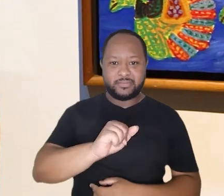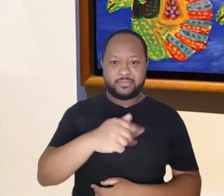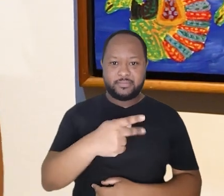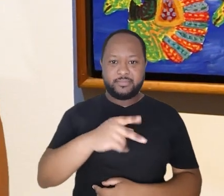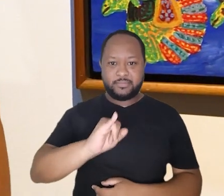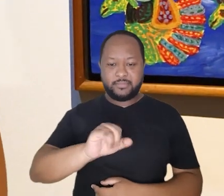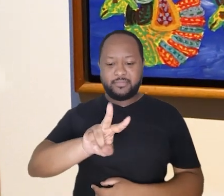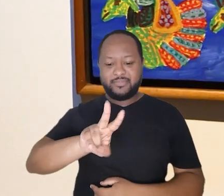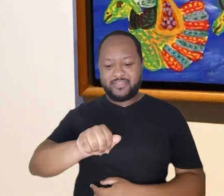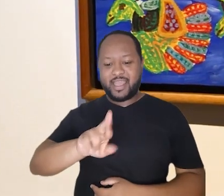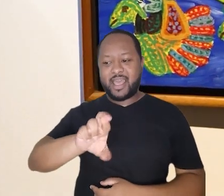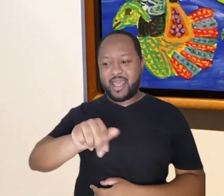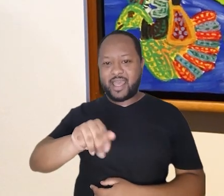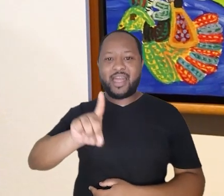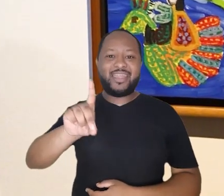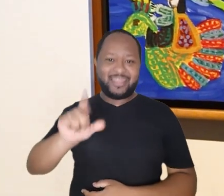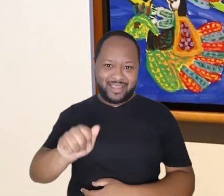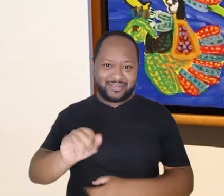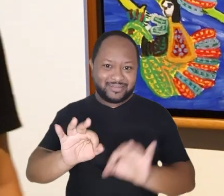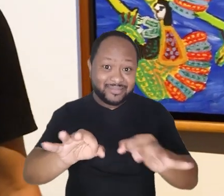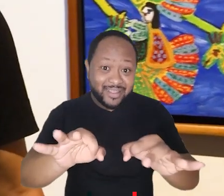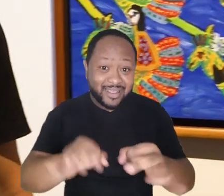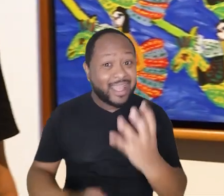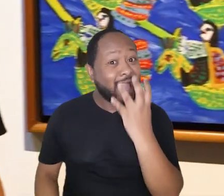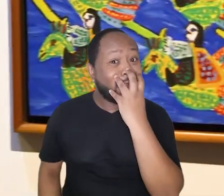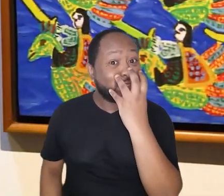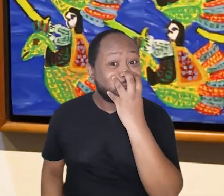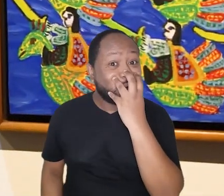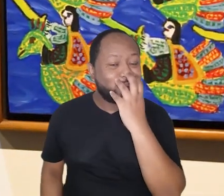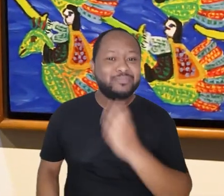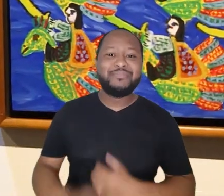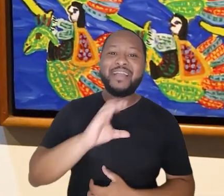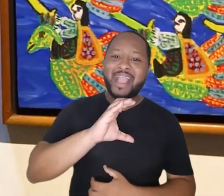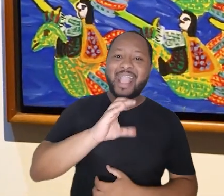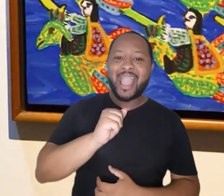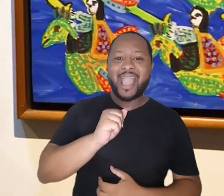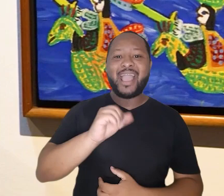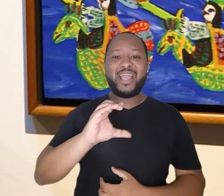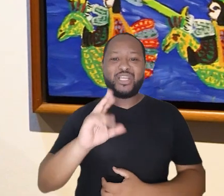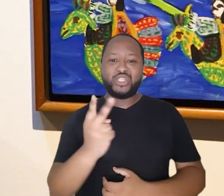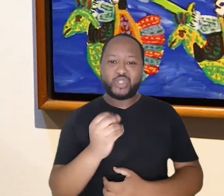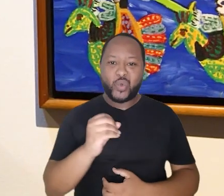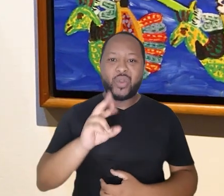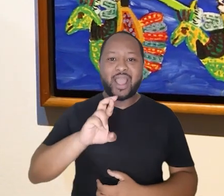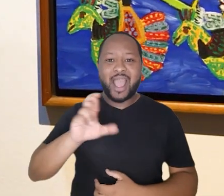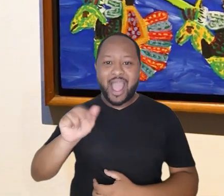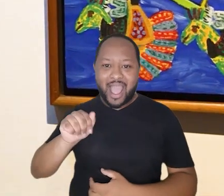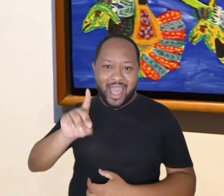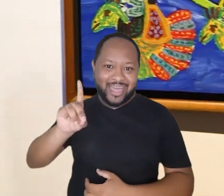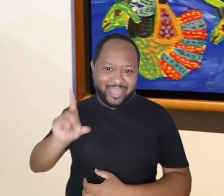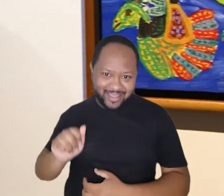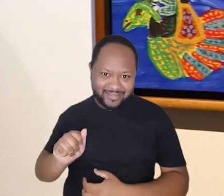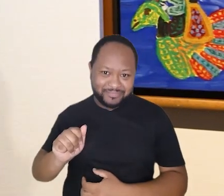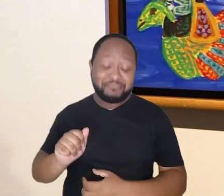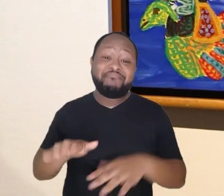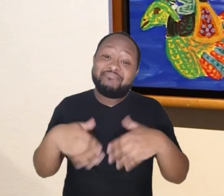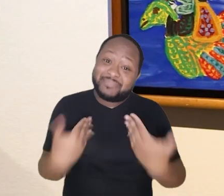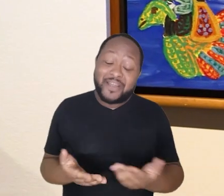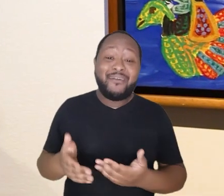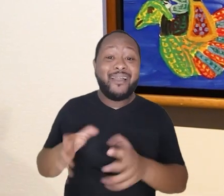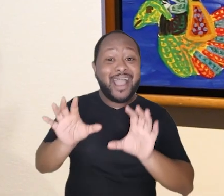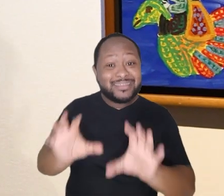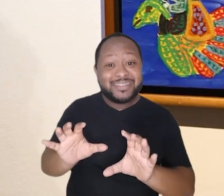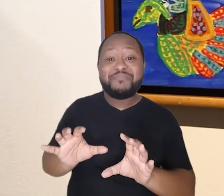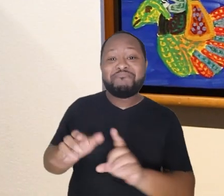Capivarada? É isso? Cachorro? Cachorrada. Então é isso. O Antônio